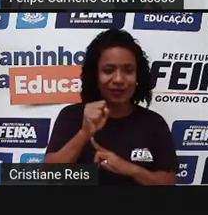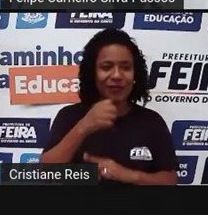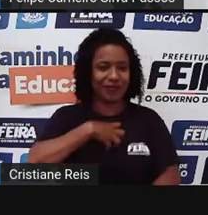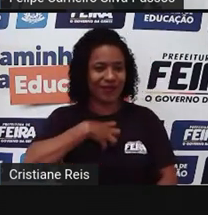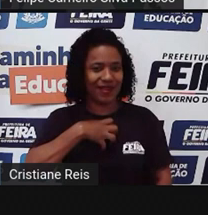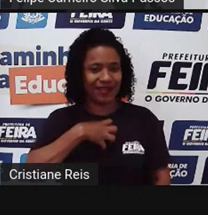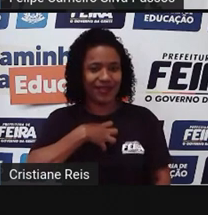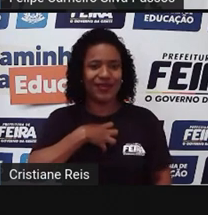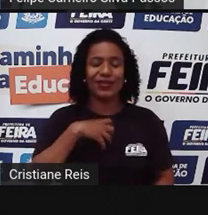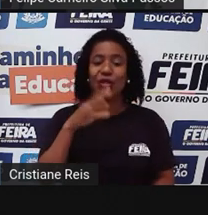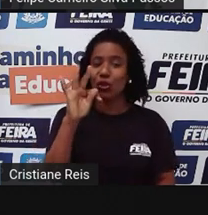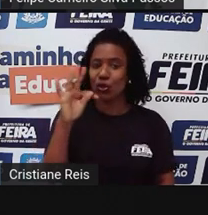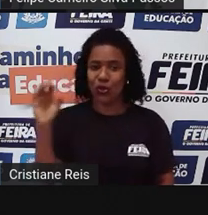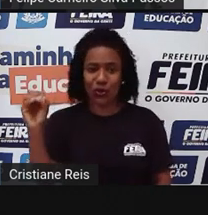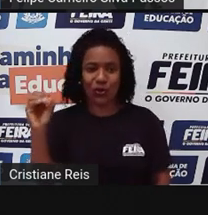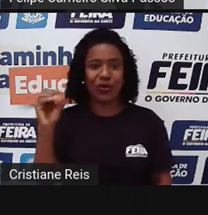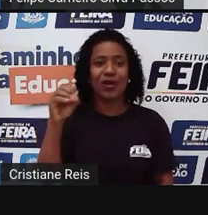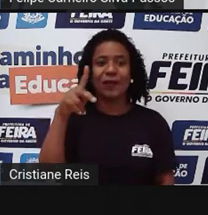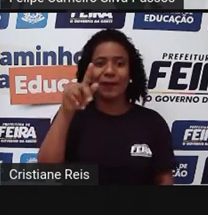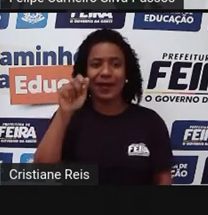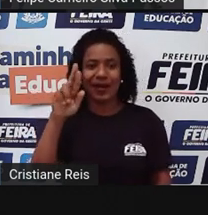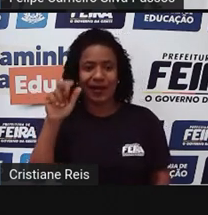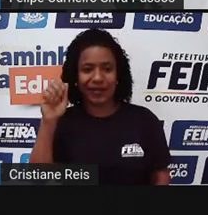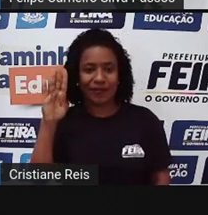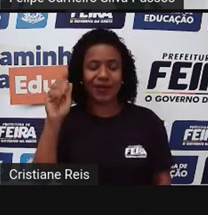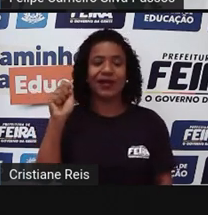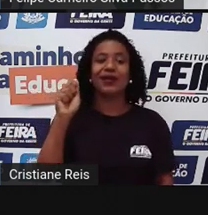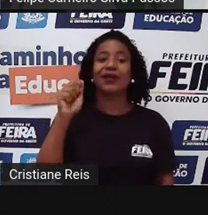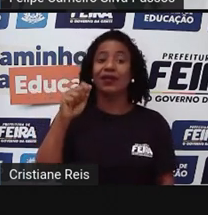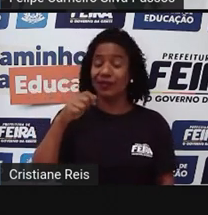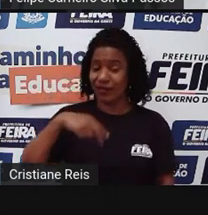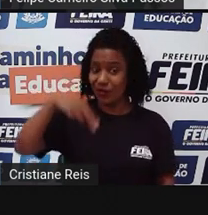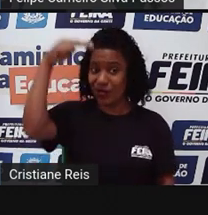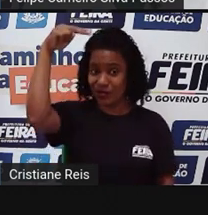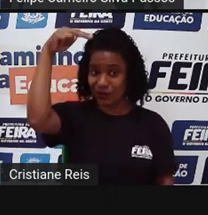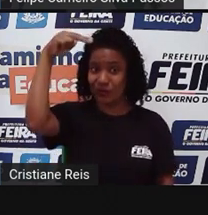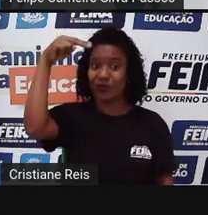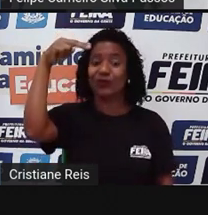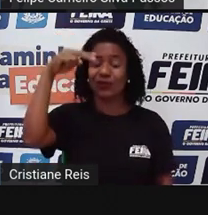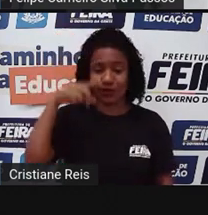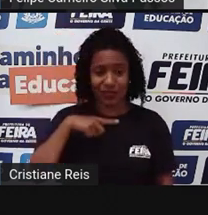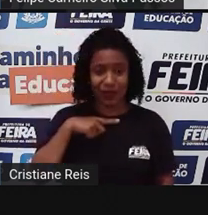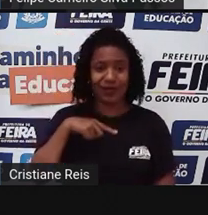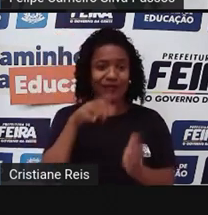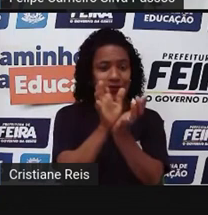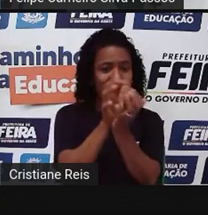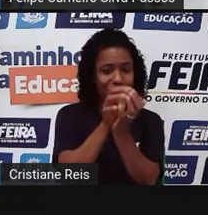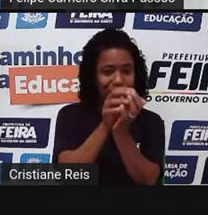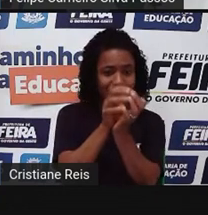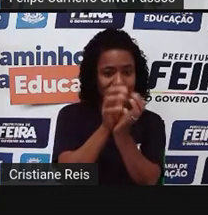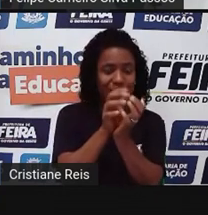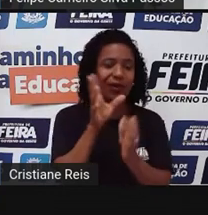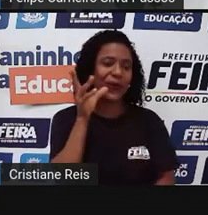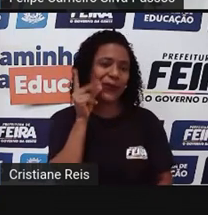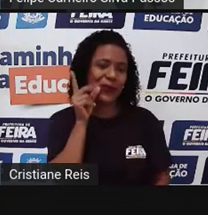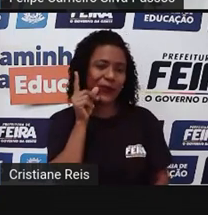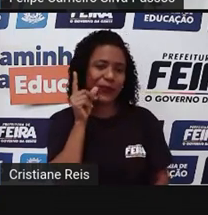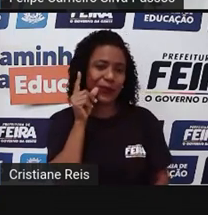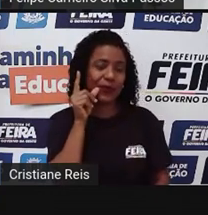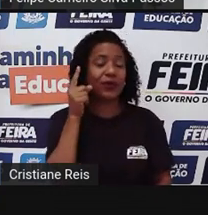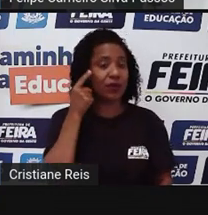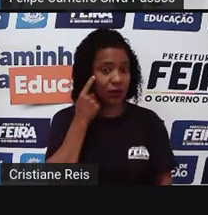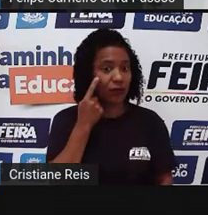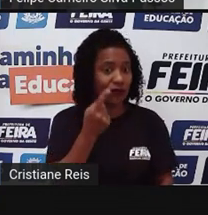Maranhão, Tocantins, Paraíba, Rio Grande do Norte, Ceará e Pernambuco. Então, veja que